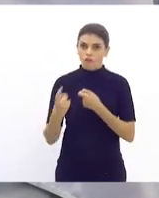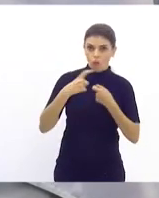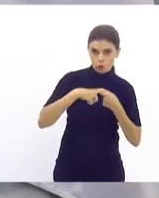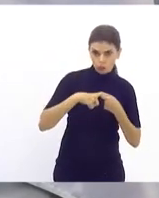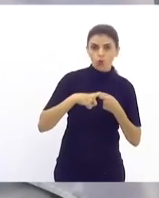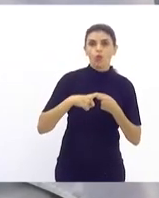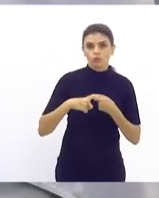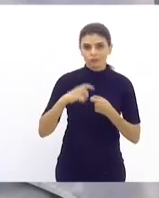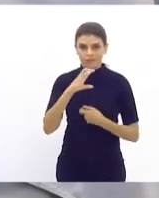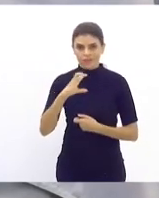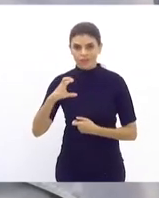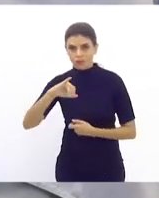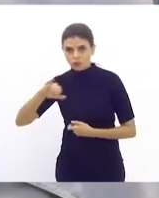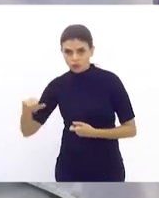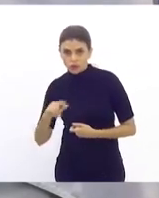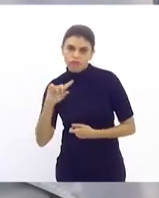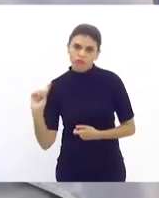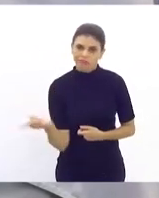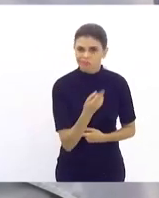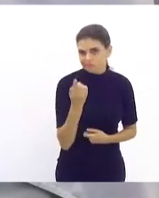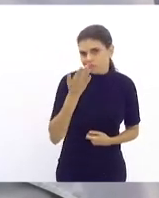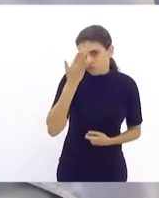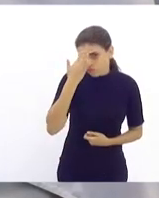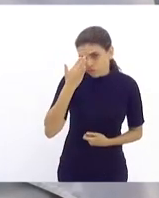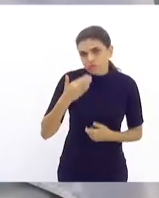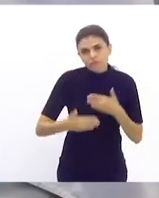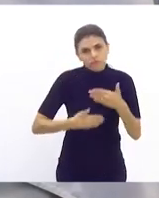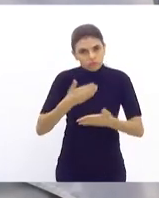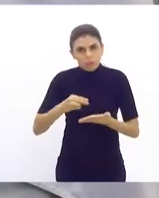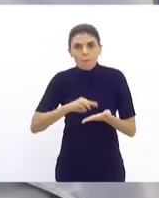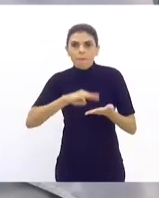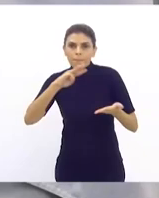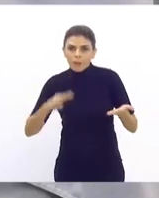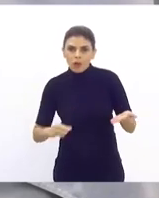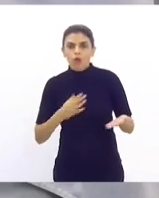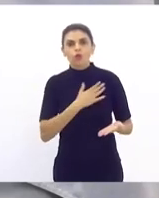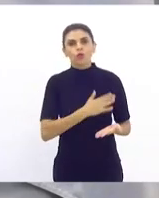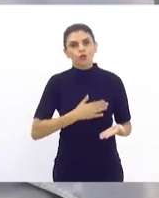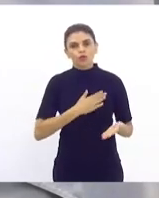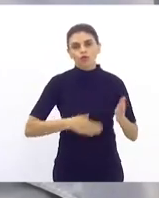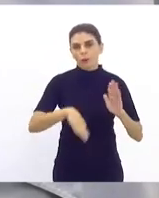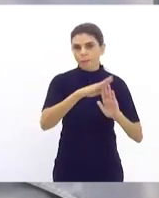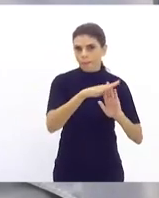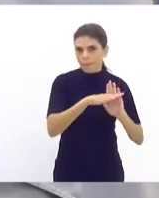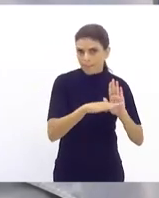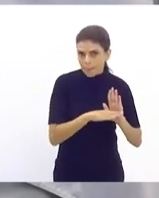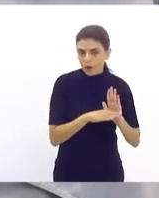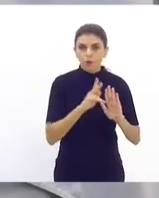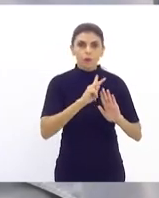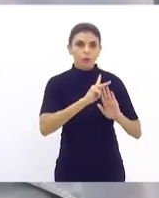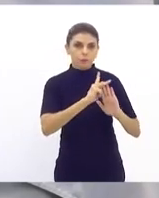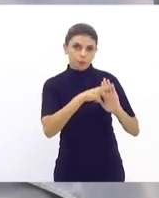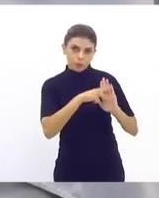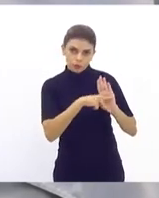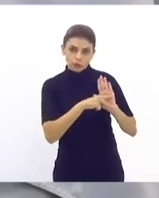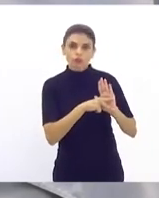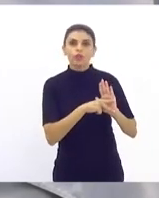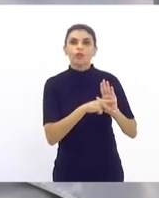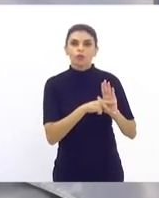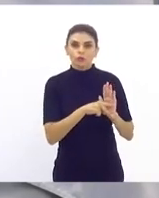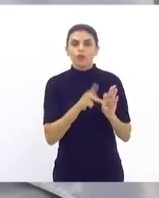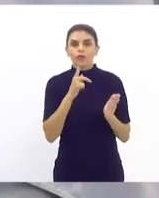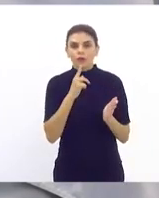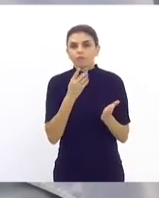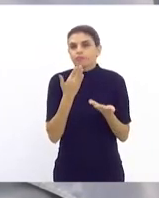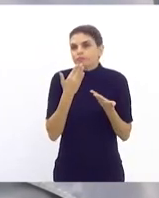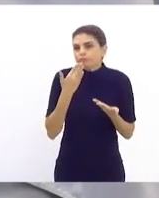numa vista conjunta com todos os membros da CCJ, e aí eu gostaria de botar esse projeto em pauta. O projeto, o meu parecer do